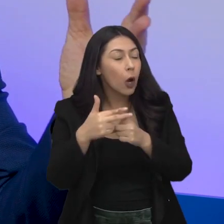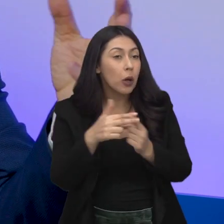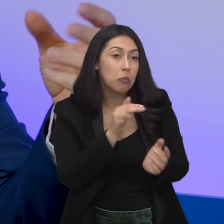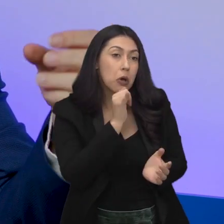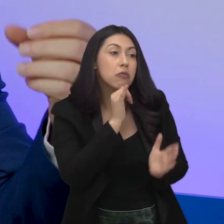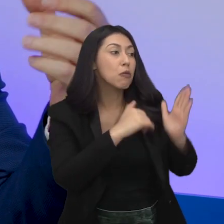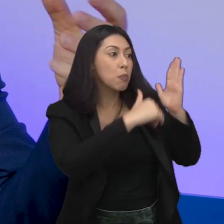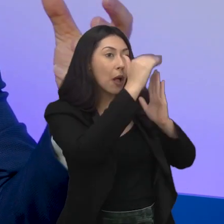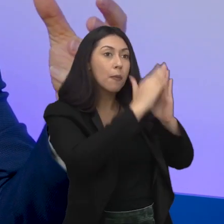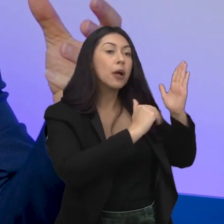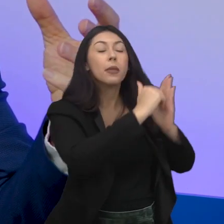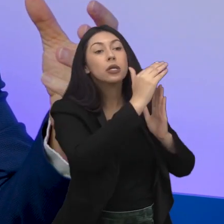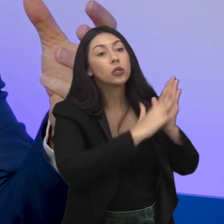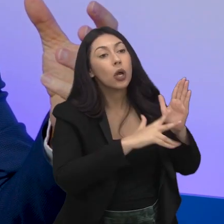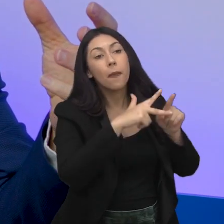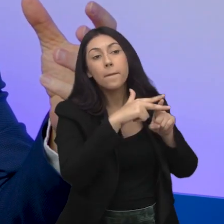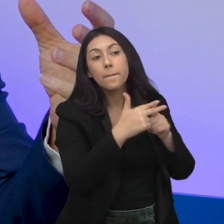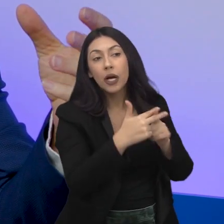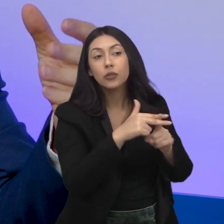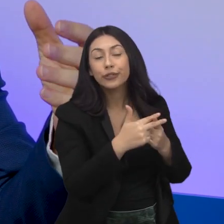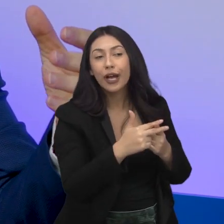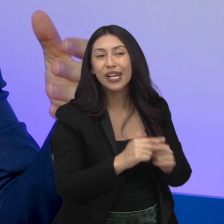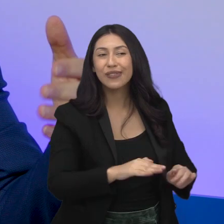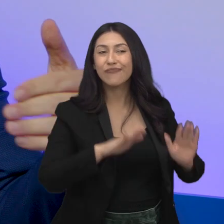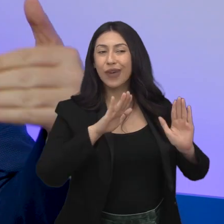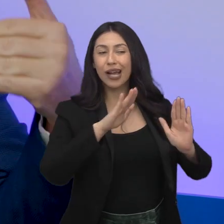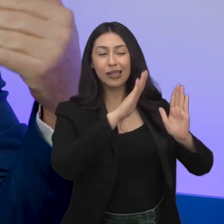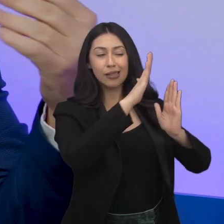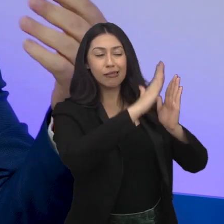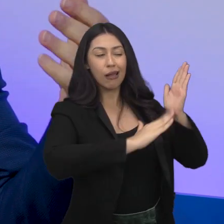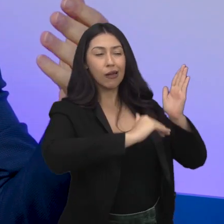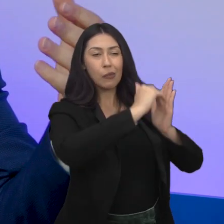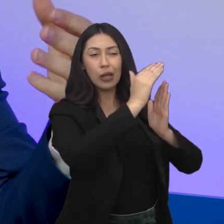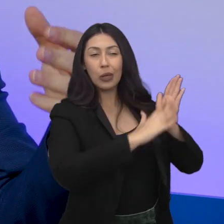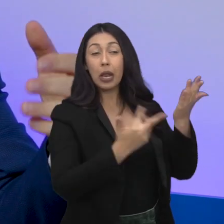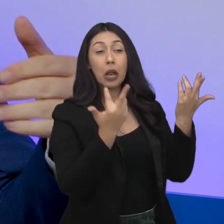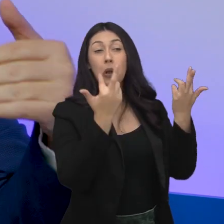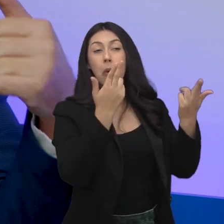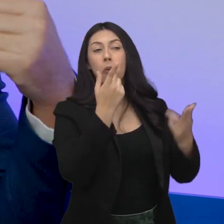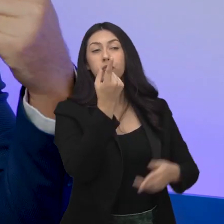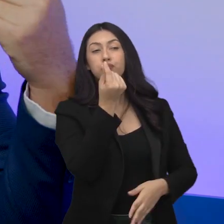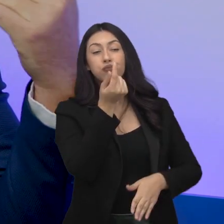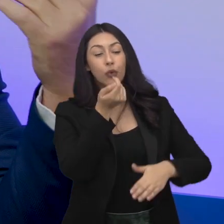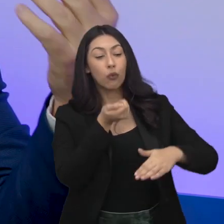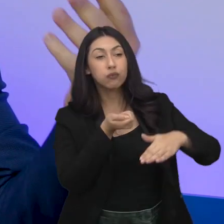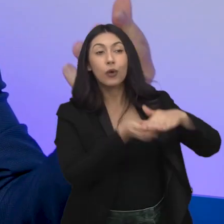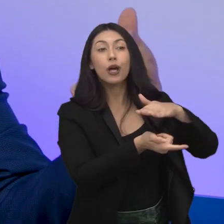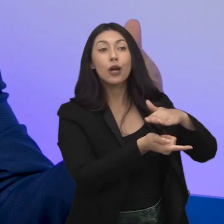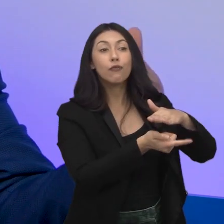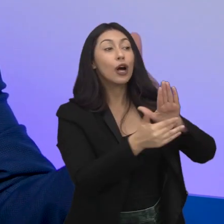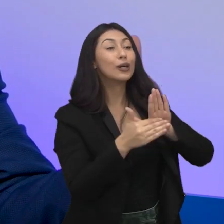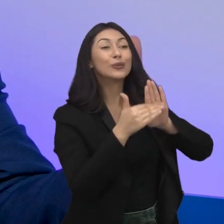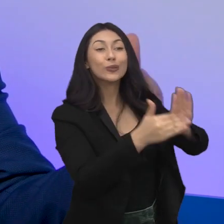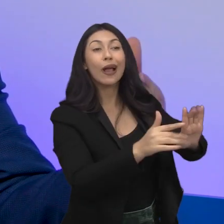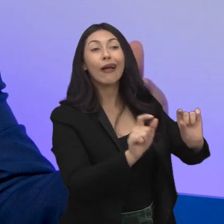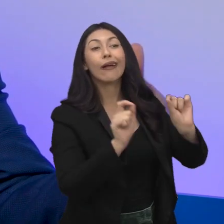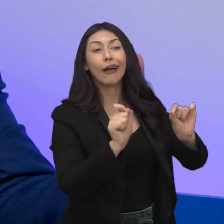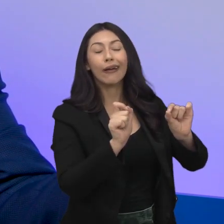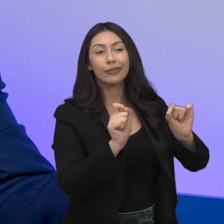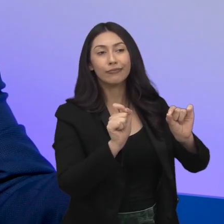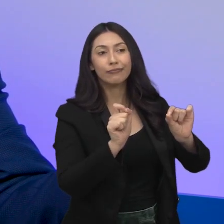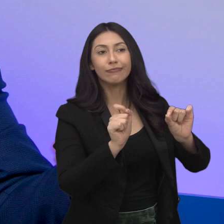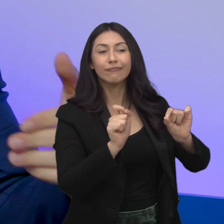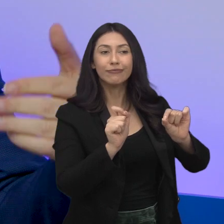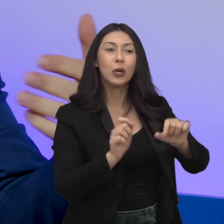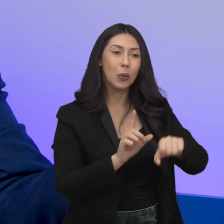da pintura, é uma obra necessária de manutenção. Como a pintura é uma revitalização, é um investimento que quem vai ser beneficiado é o